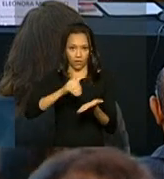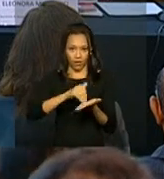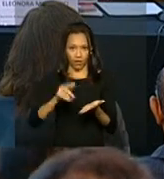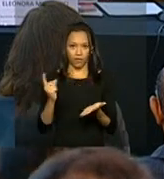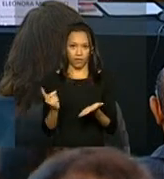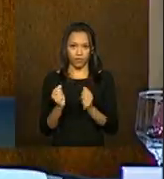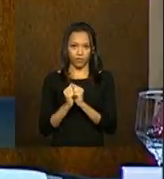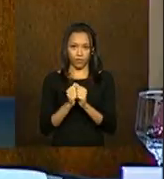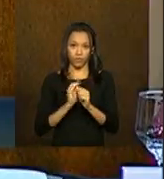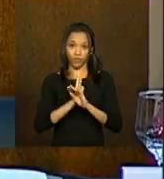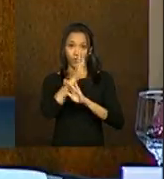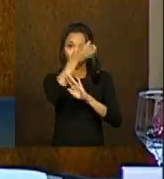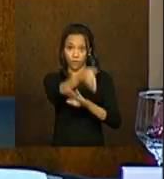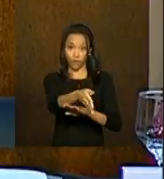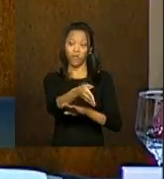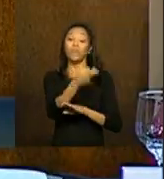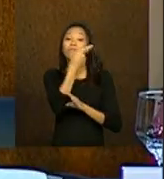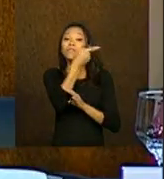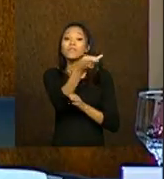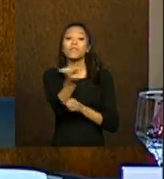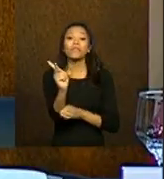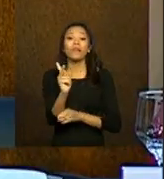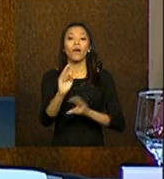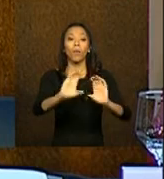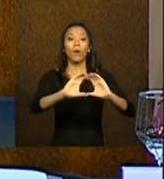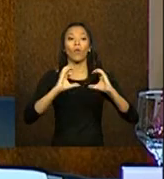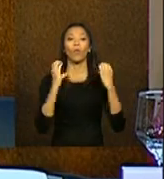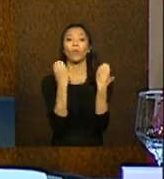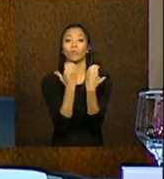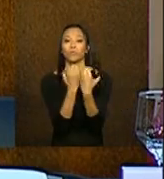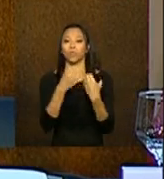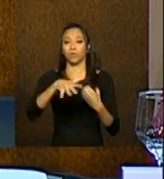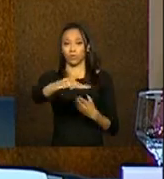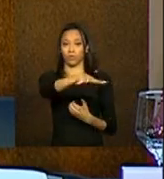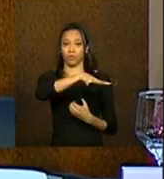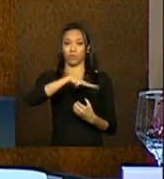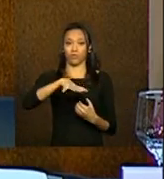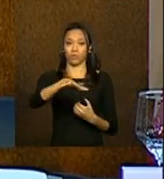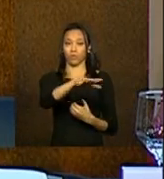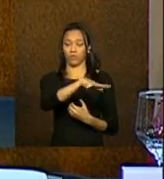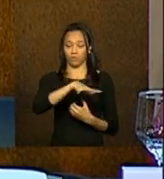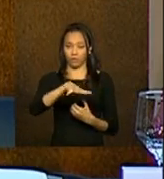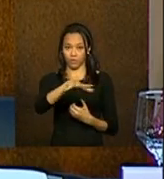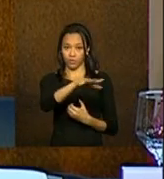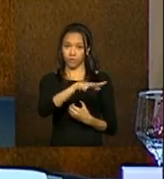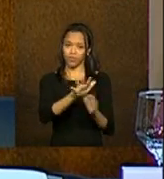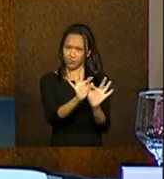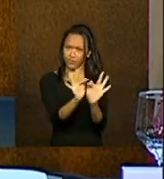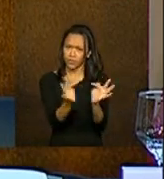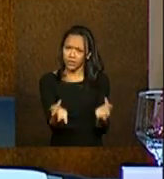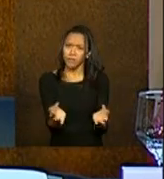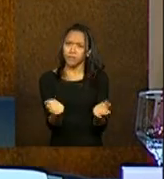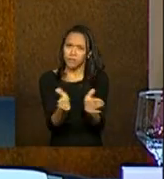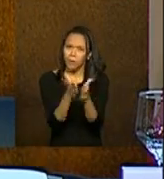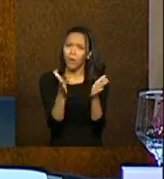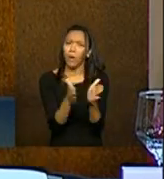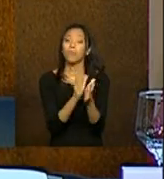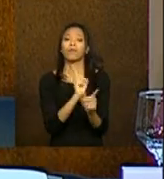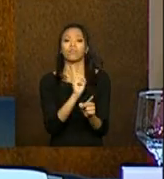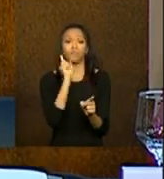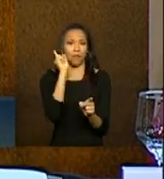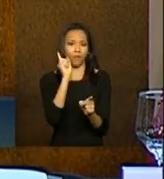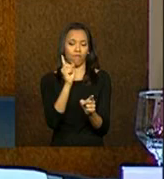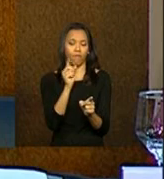Quiavon, e nós fomos visitar uma comunidade eh eh muito simples, muito pobre,